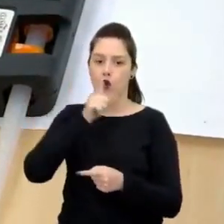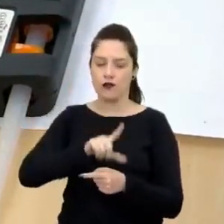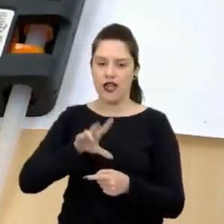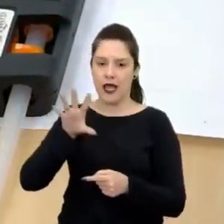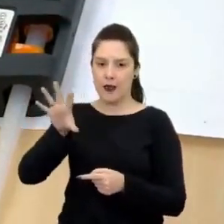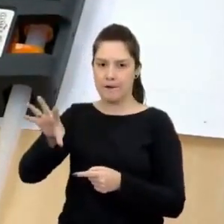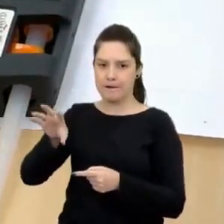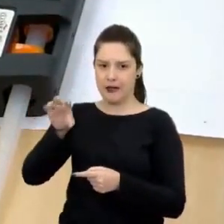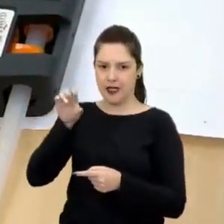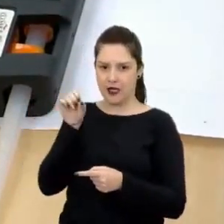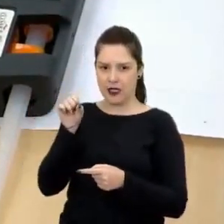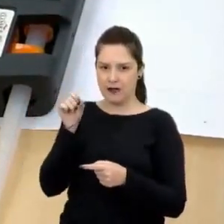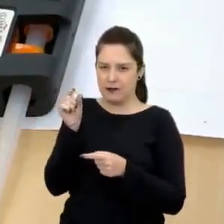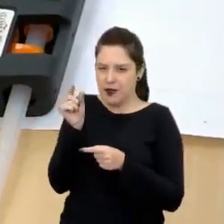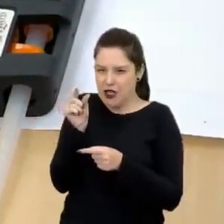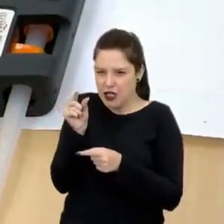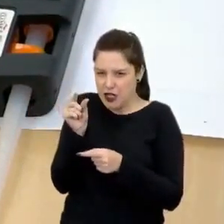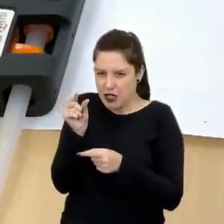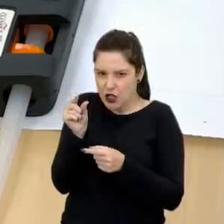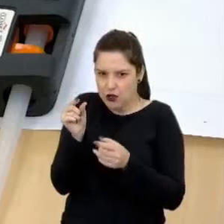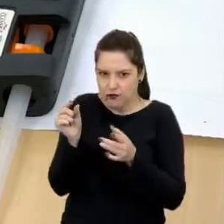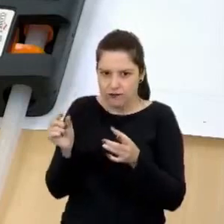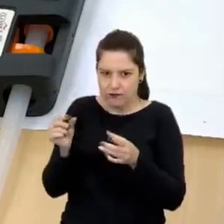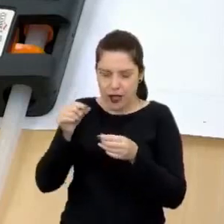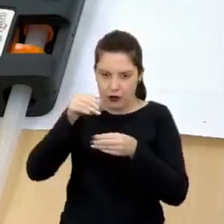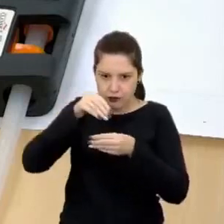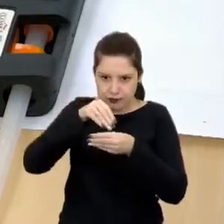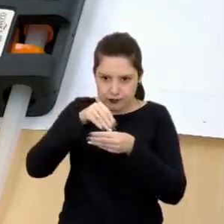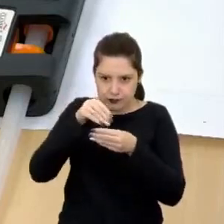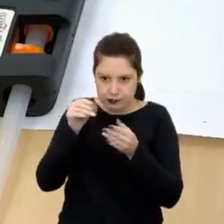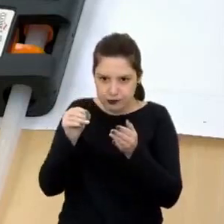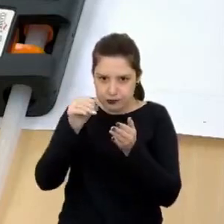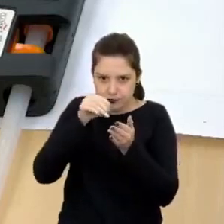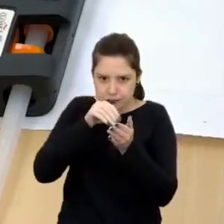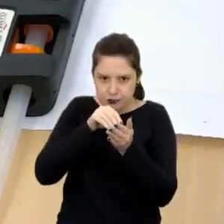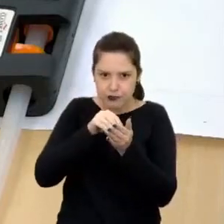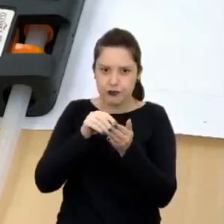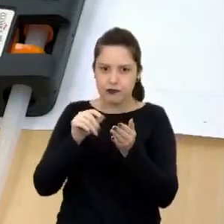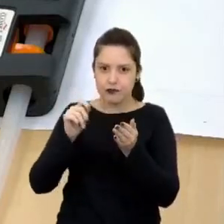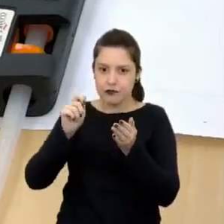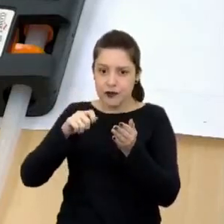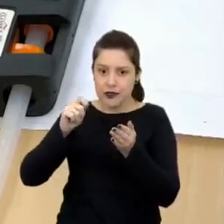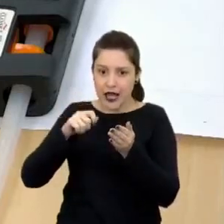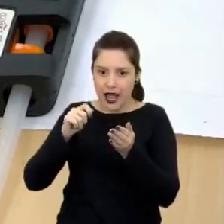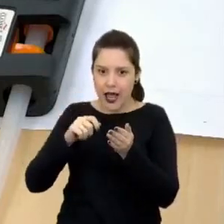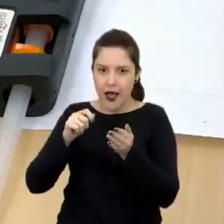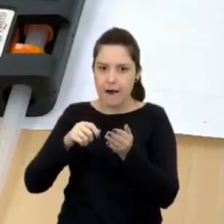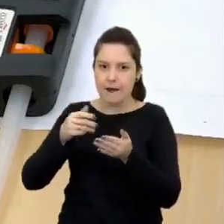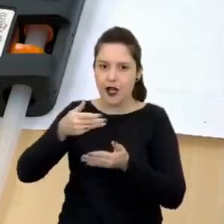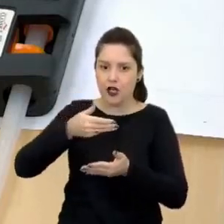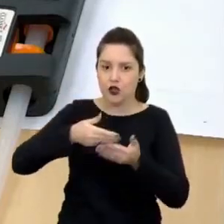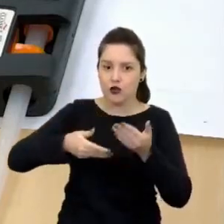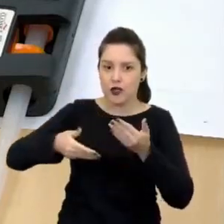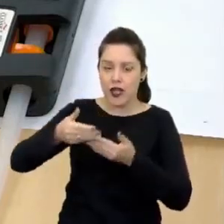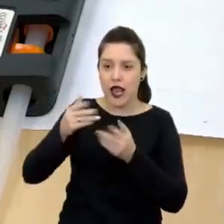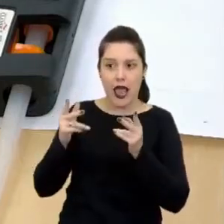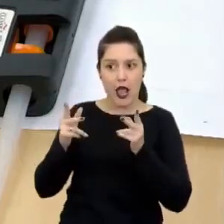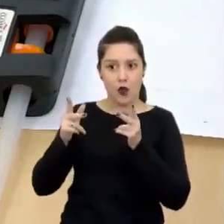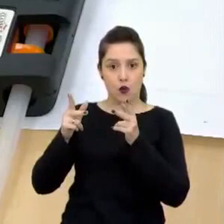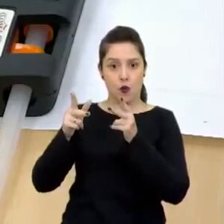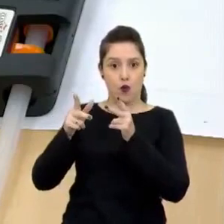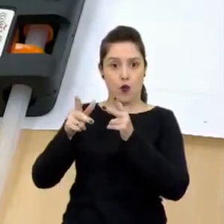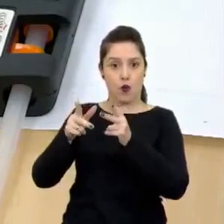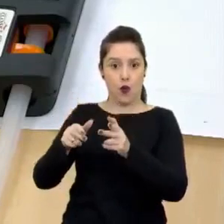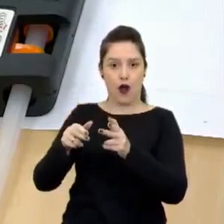pegar esses pezinhos e distribuir, tá? No caso aqui, eles estão distribuídos de maneira desigual. Então, a gente tem